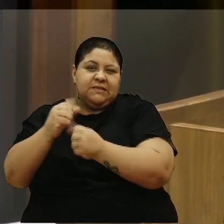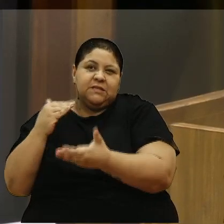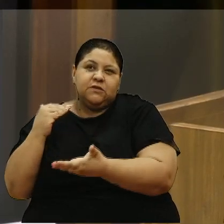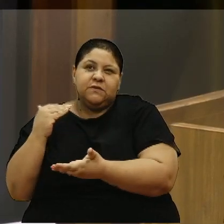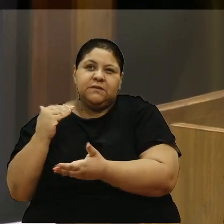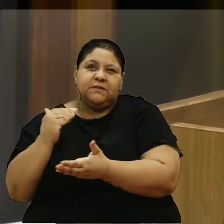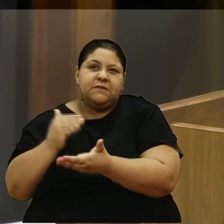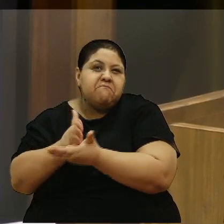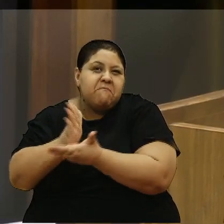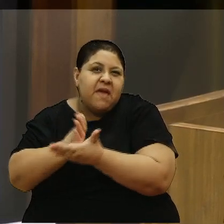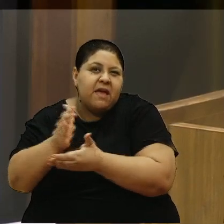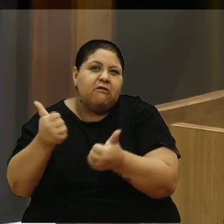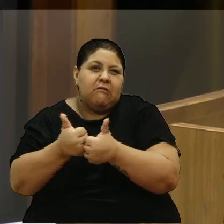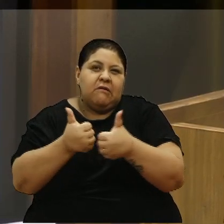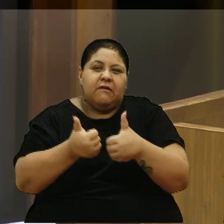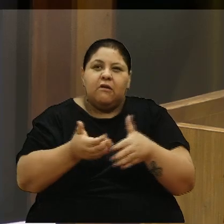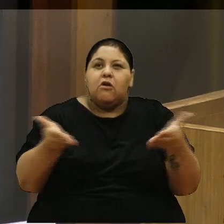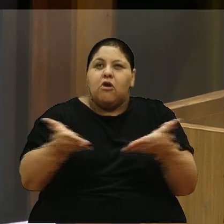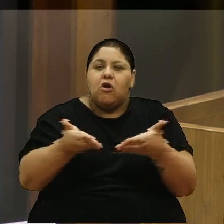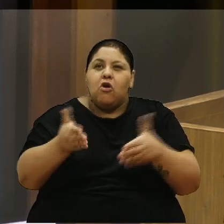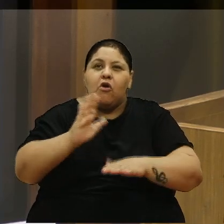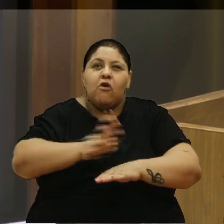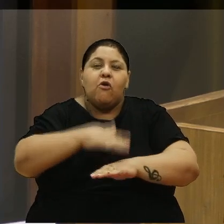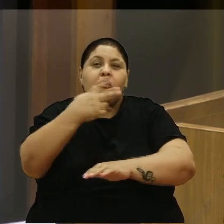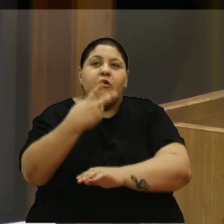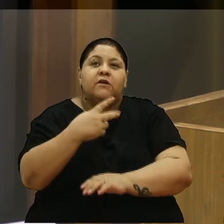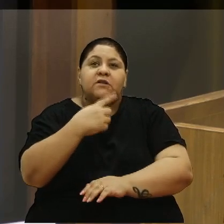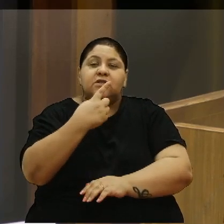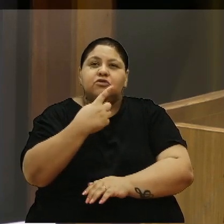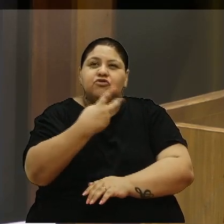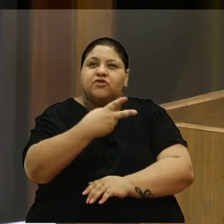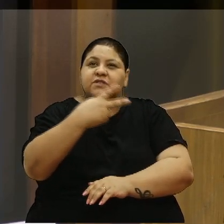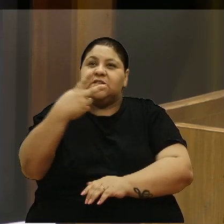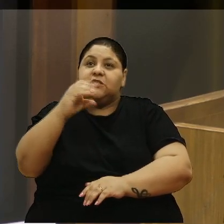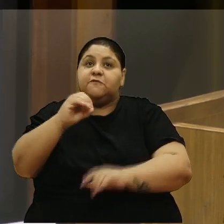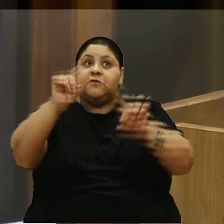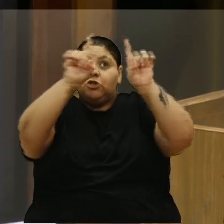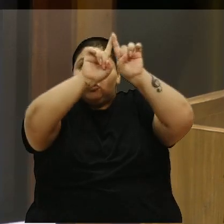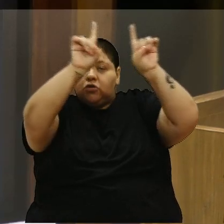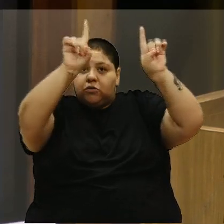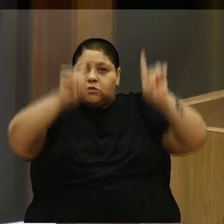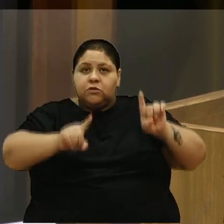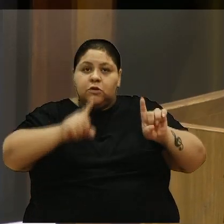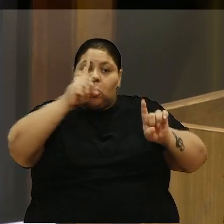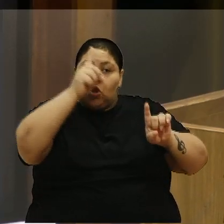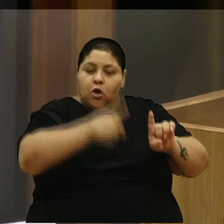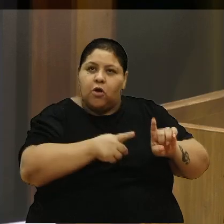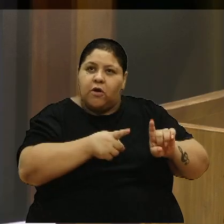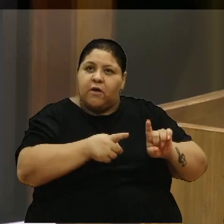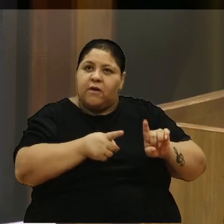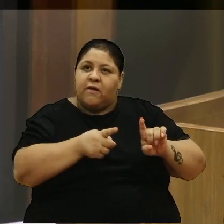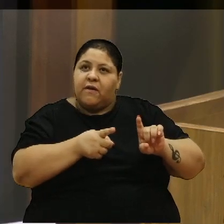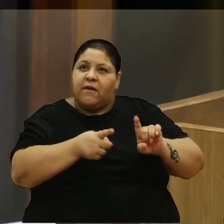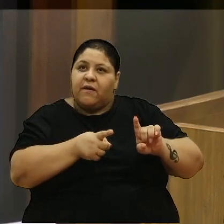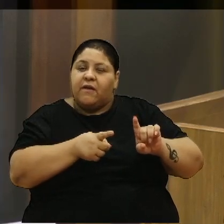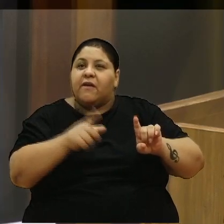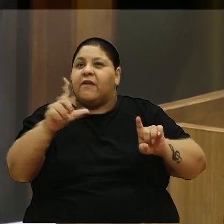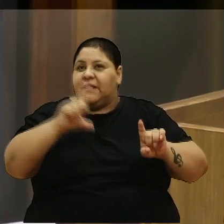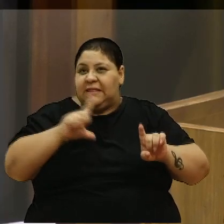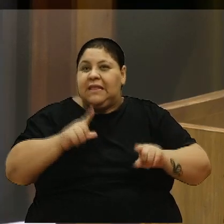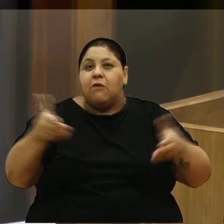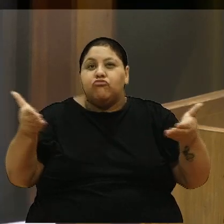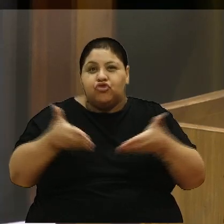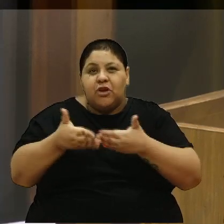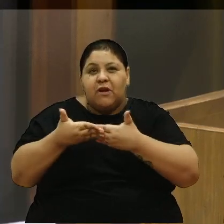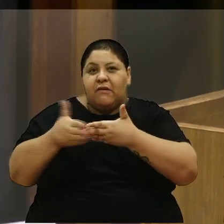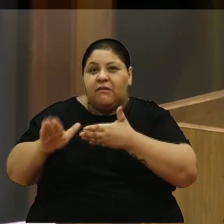conhecimento. E hoje são mais de 220 colaboradores diretos, quadros que até 250 funcionários nós temos já